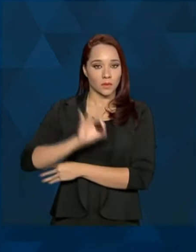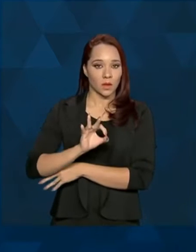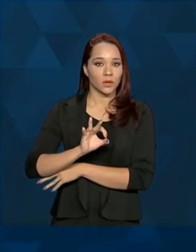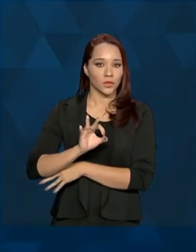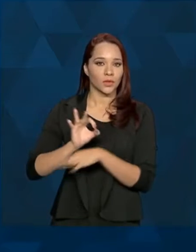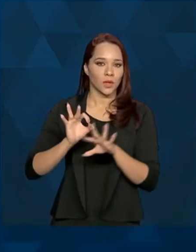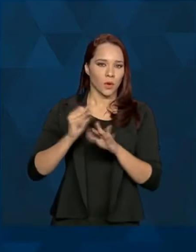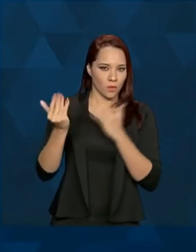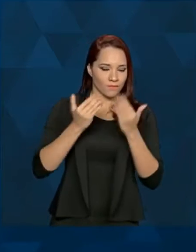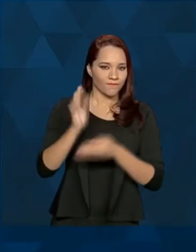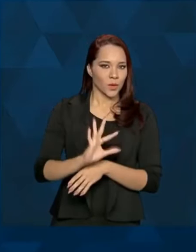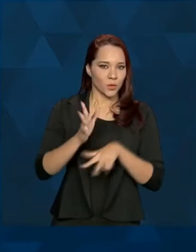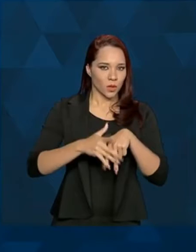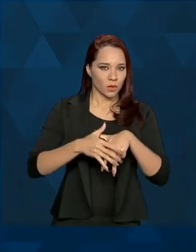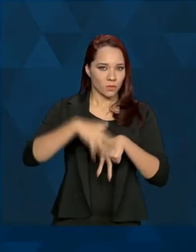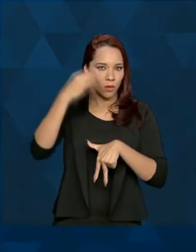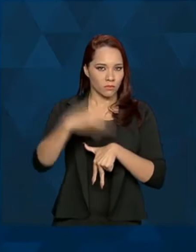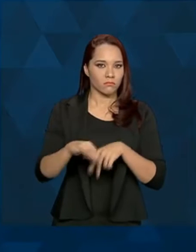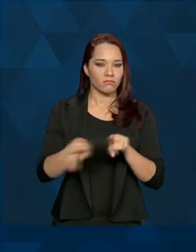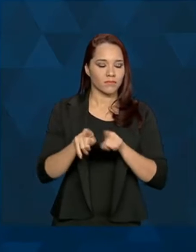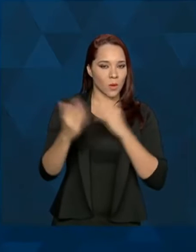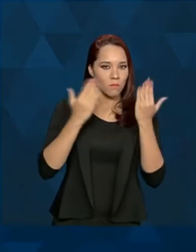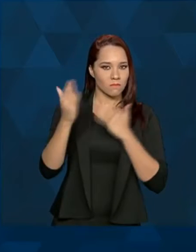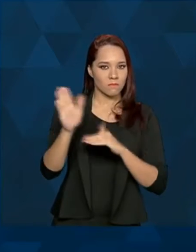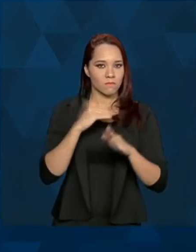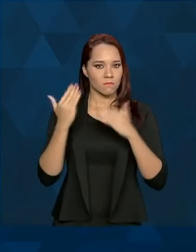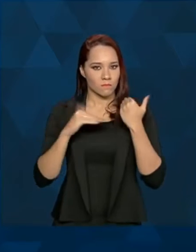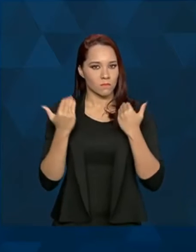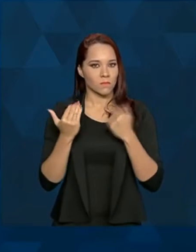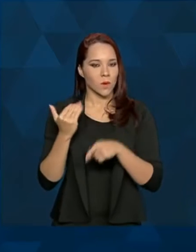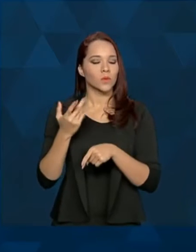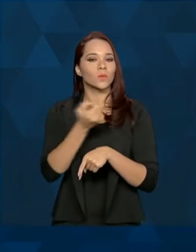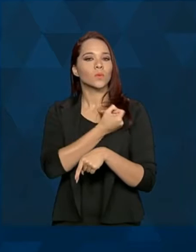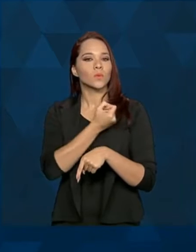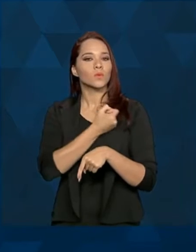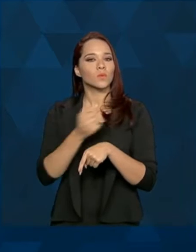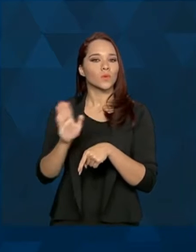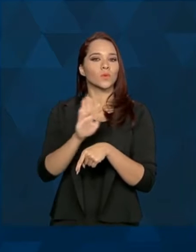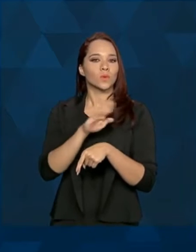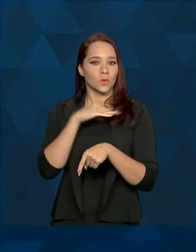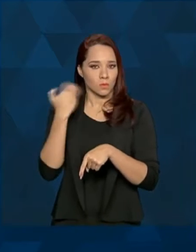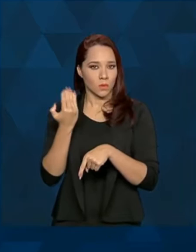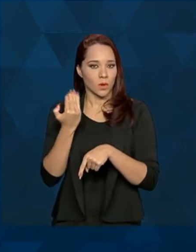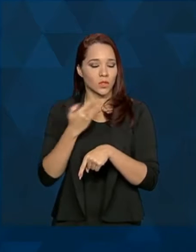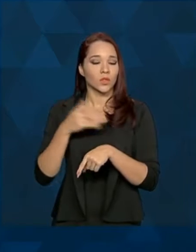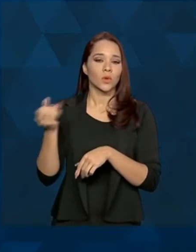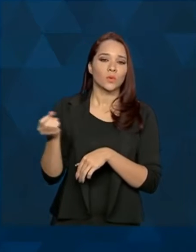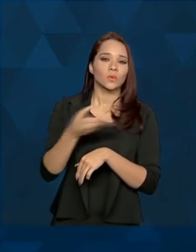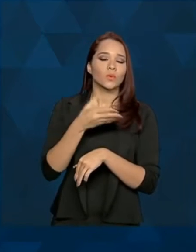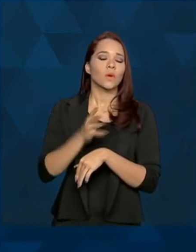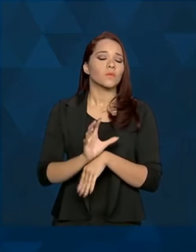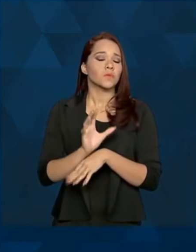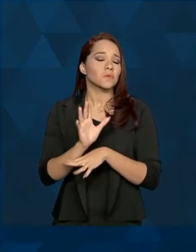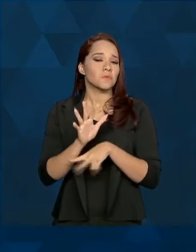relação aos casos confirmados e com relação ao óbito, o número de óbitos, os novos casos de